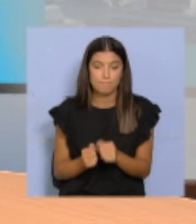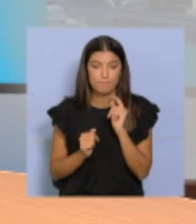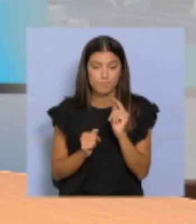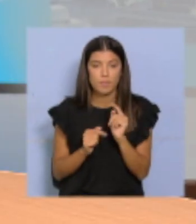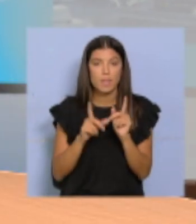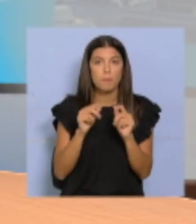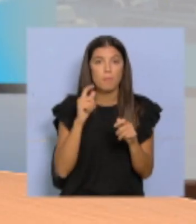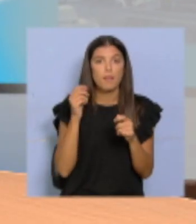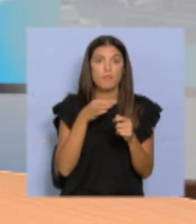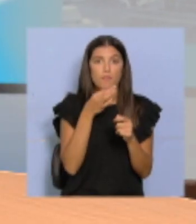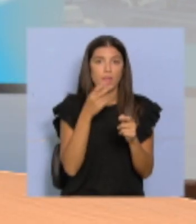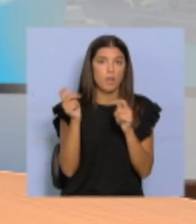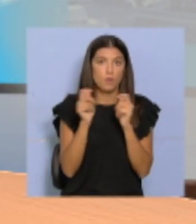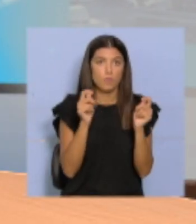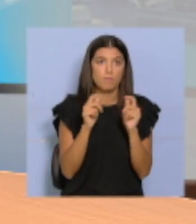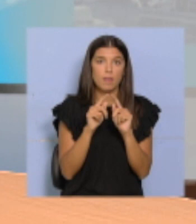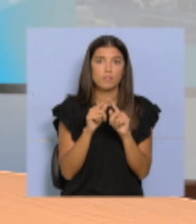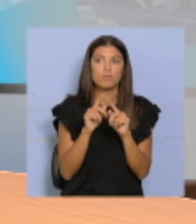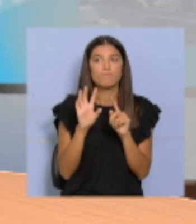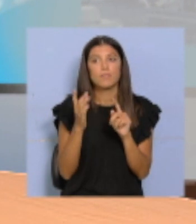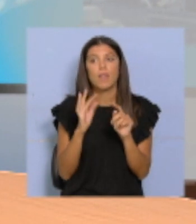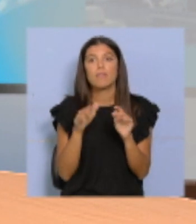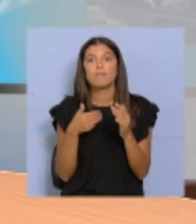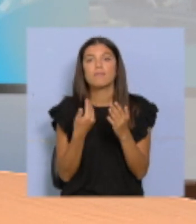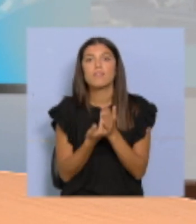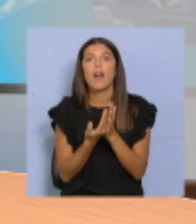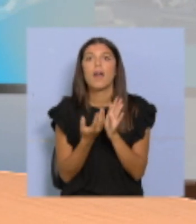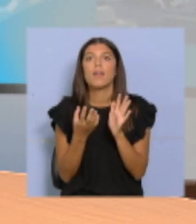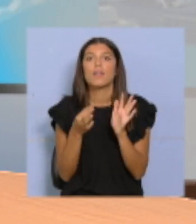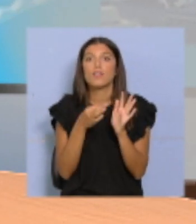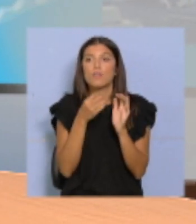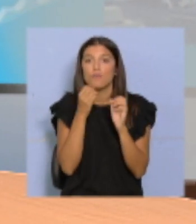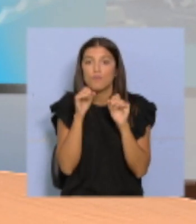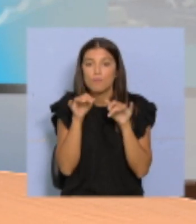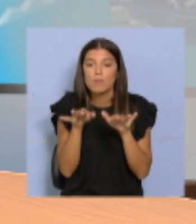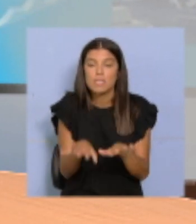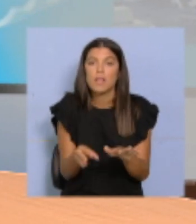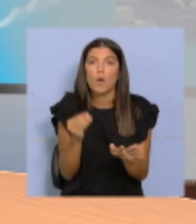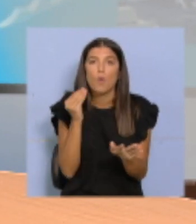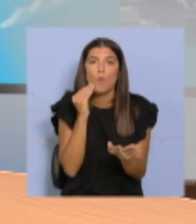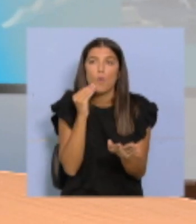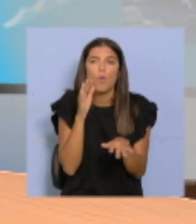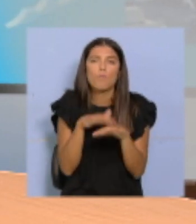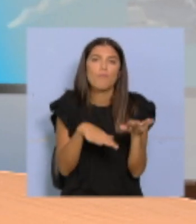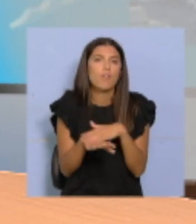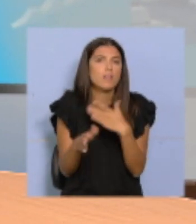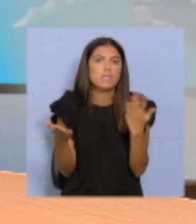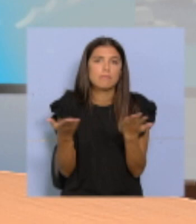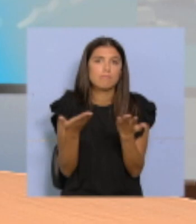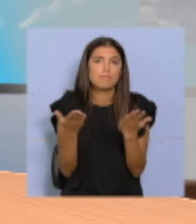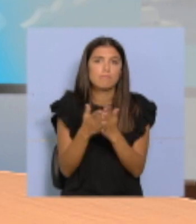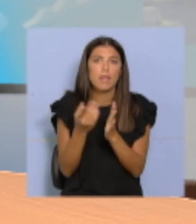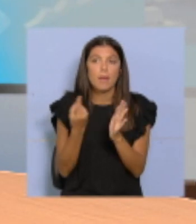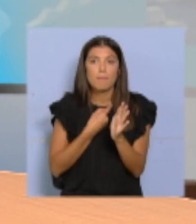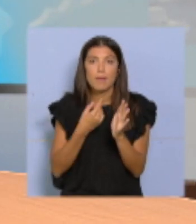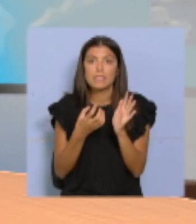quando é preciso dar informação, nomeadamente quando é preciso nos Irmãos São João de Deus passar informação sobre estas questões, que cuidados há que ter